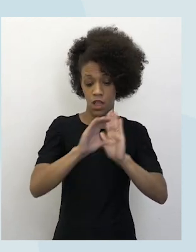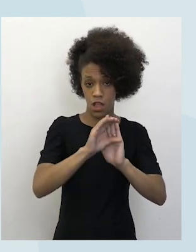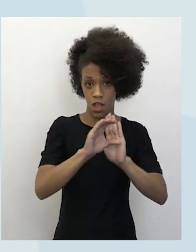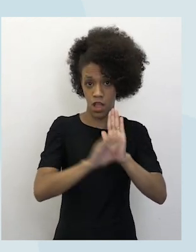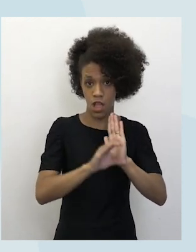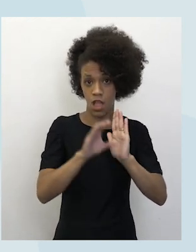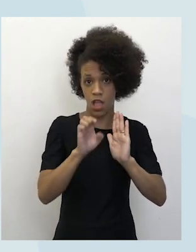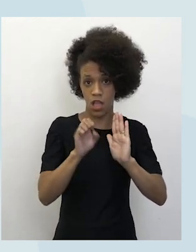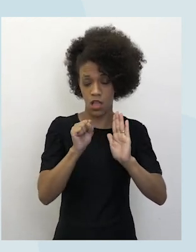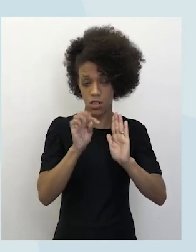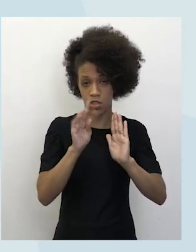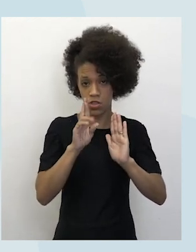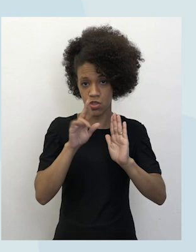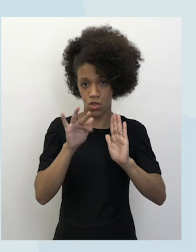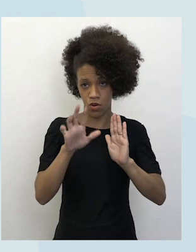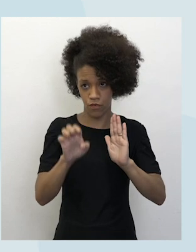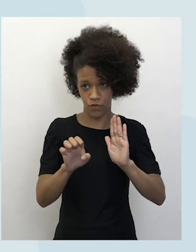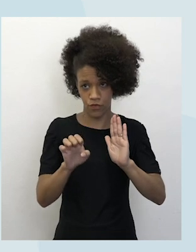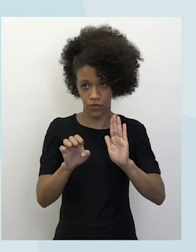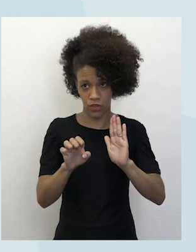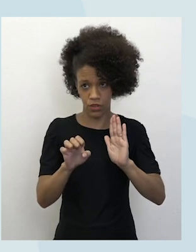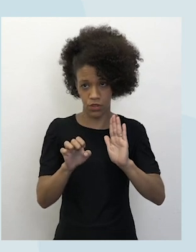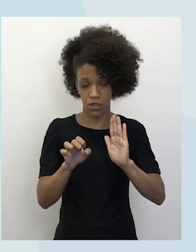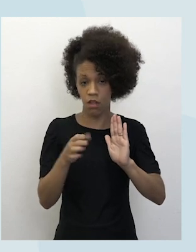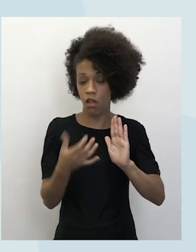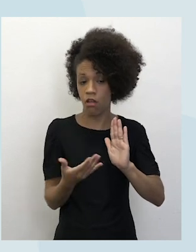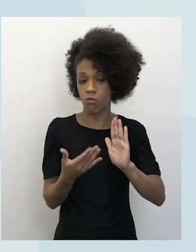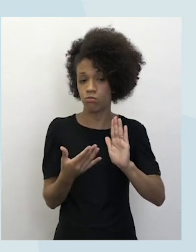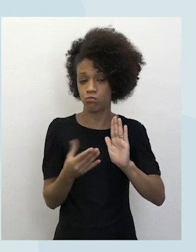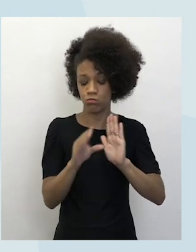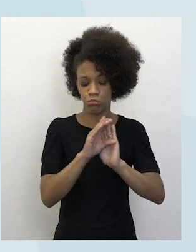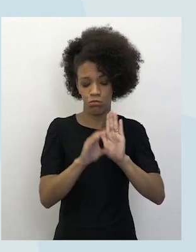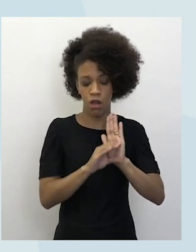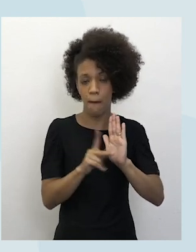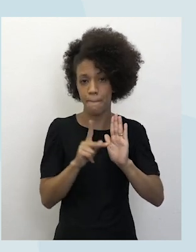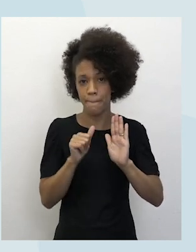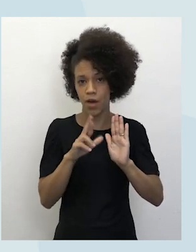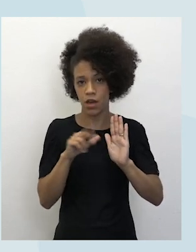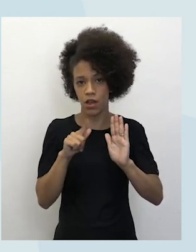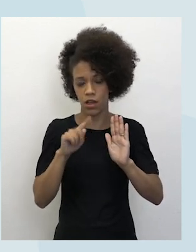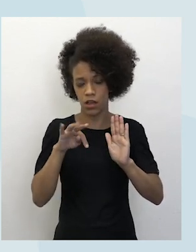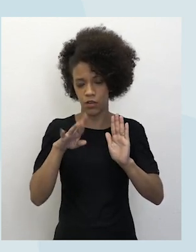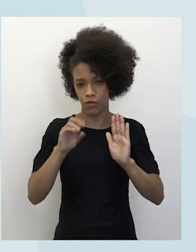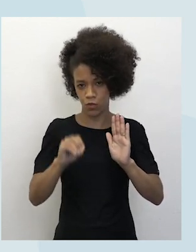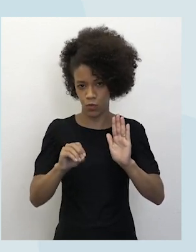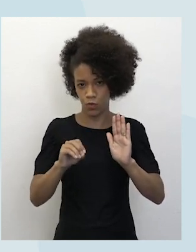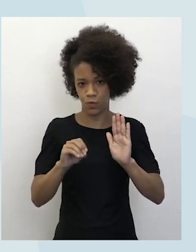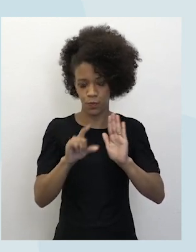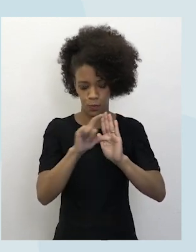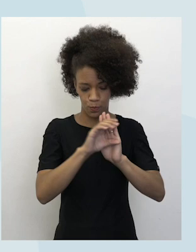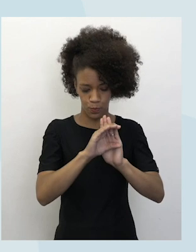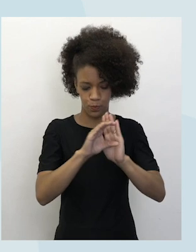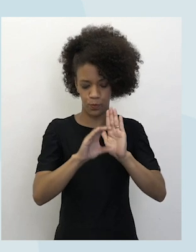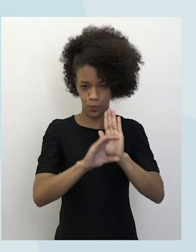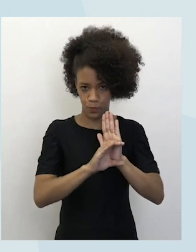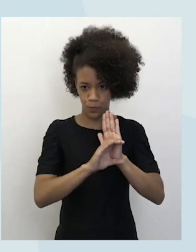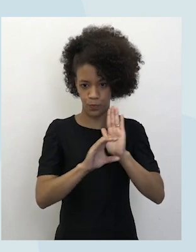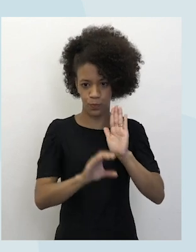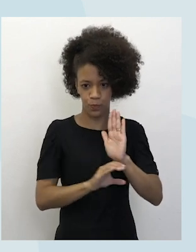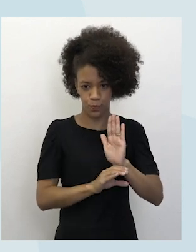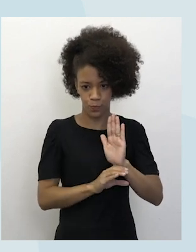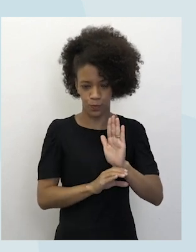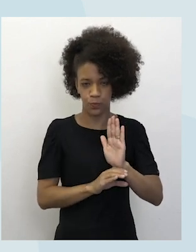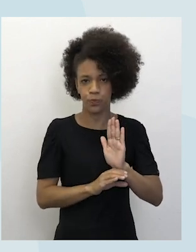estrofes de grosso modo estrofes são os parágrafos do poema batendo literatura agora não é assim que